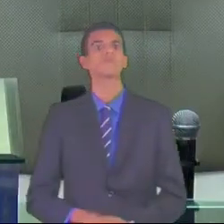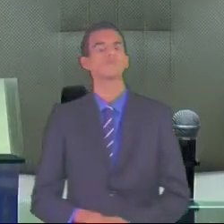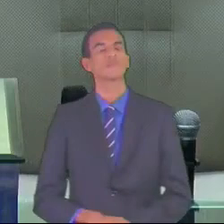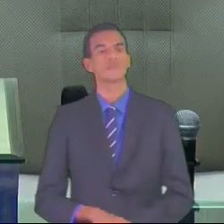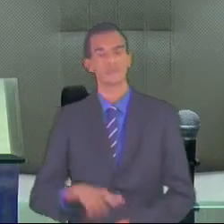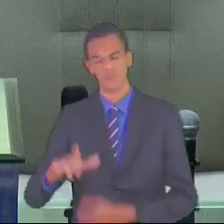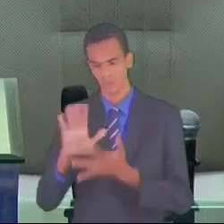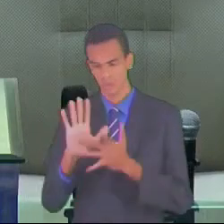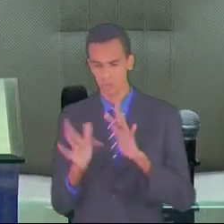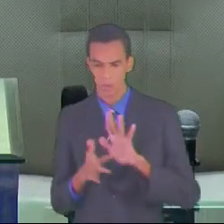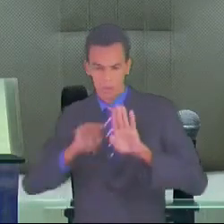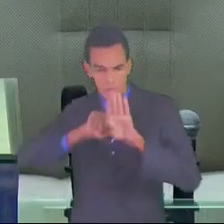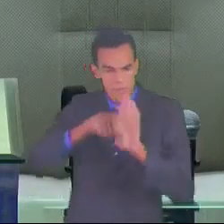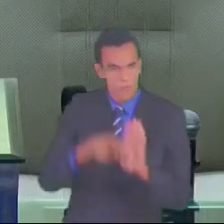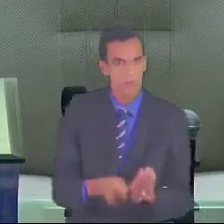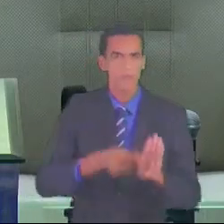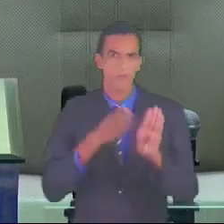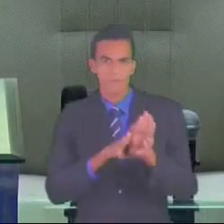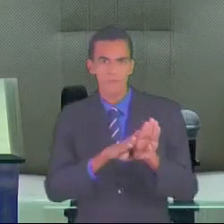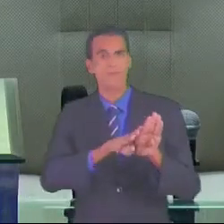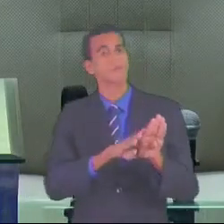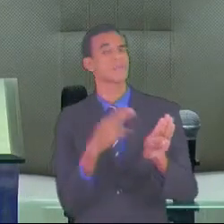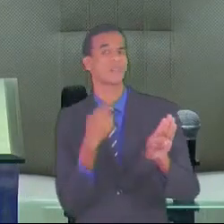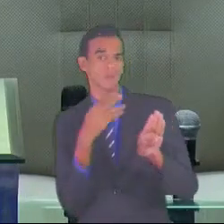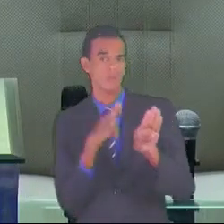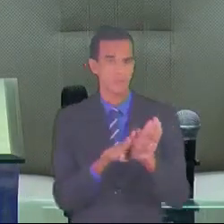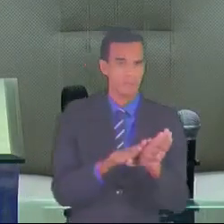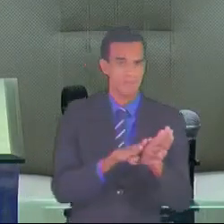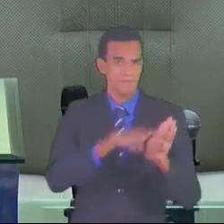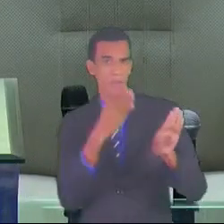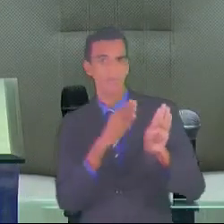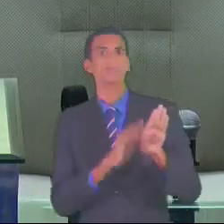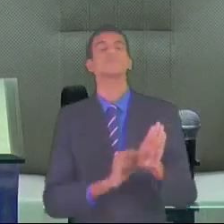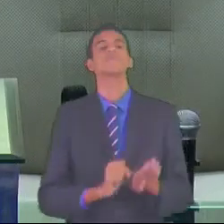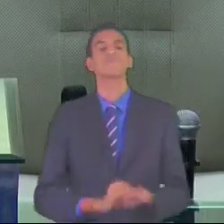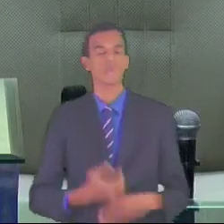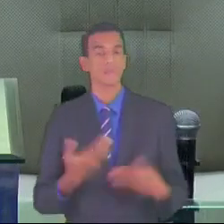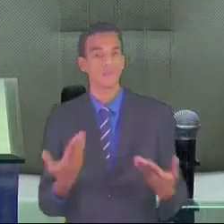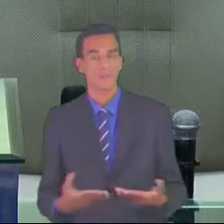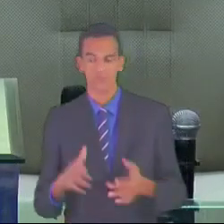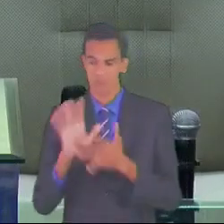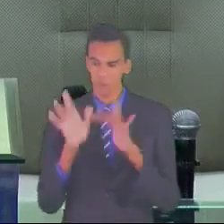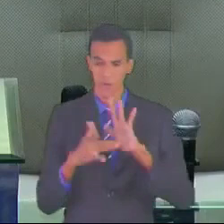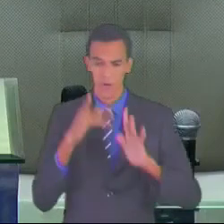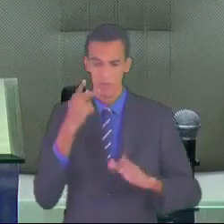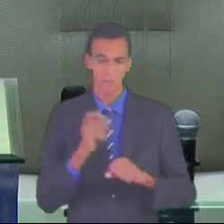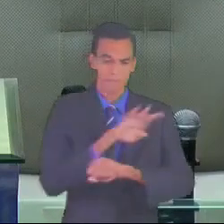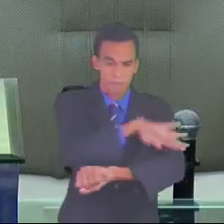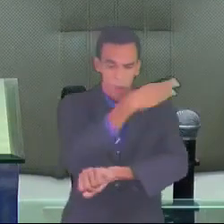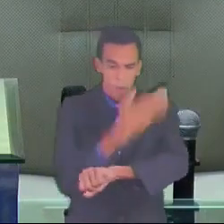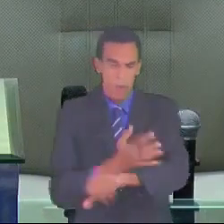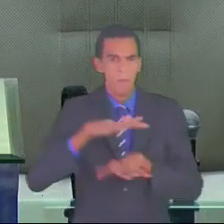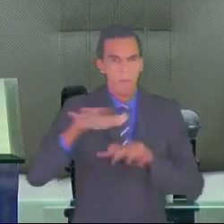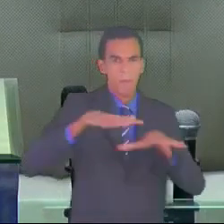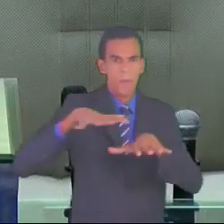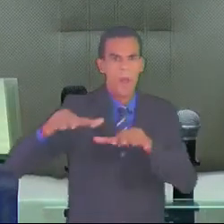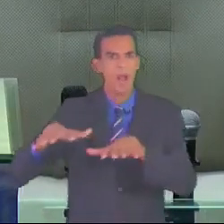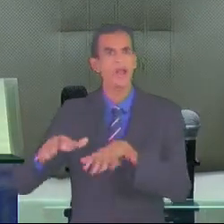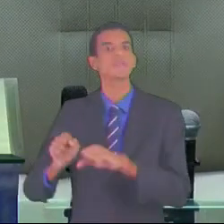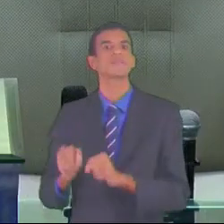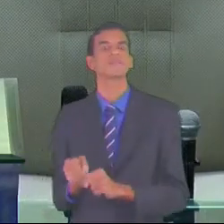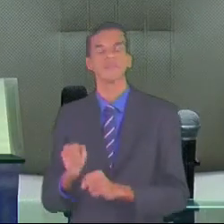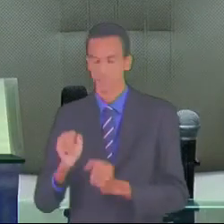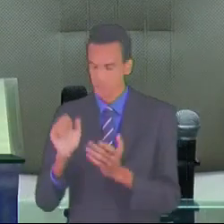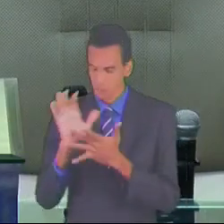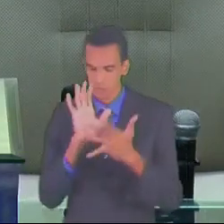chave que fecha e ninguém abre, que abre e ninguém fecha. Ele é aquele que fala, a terra treme, os montes se derretem. Ele é aquele